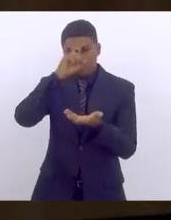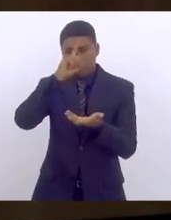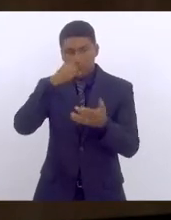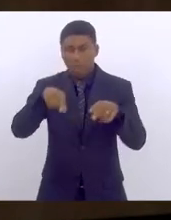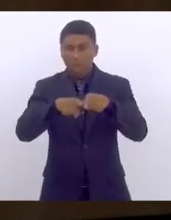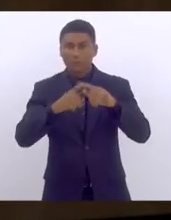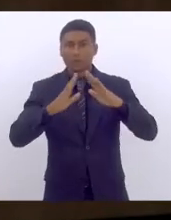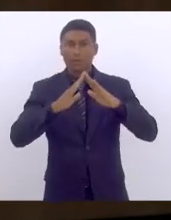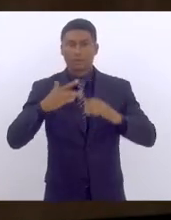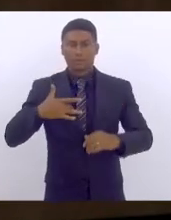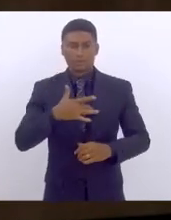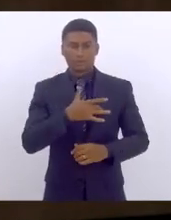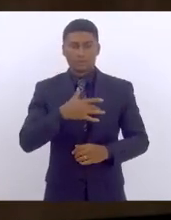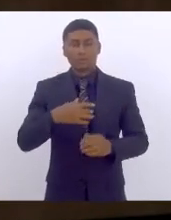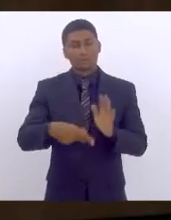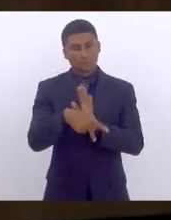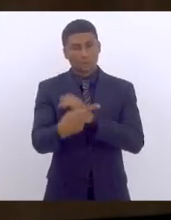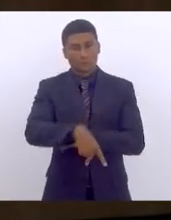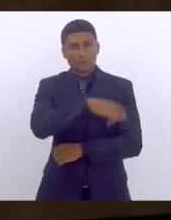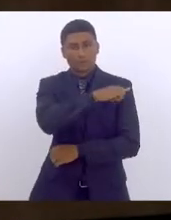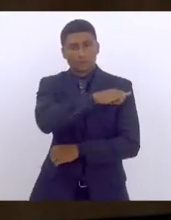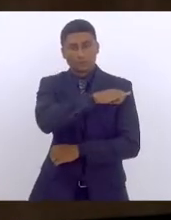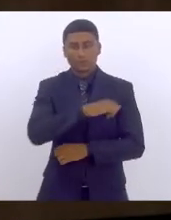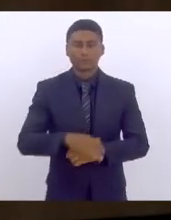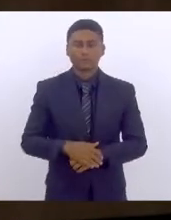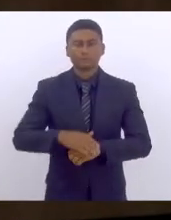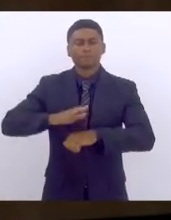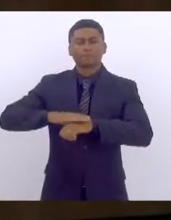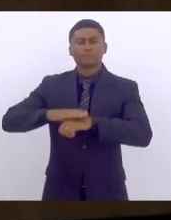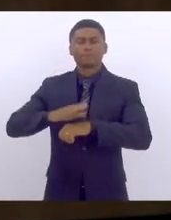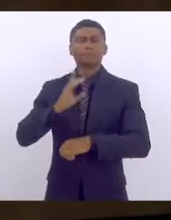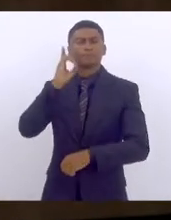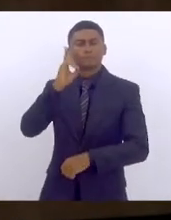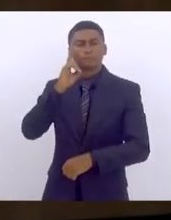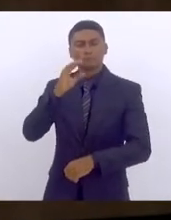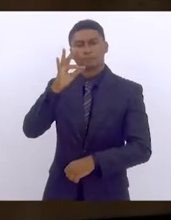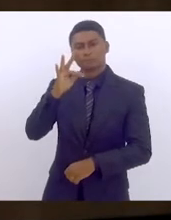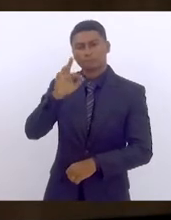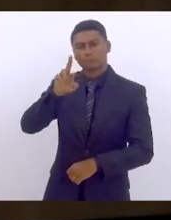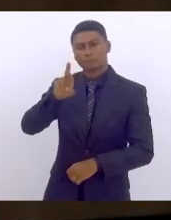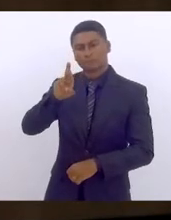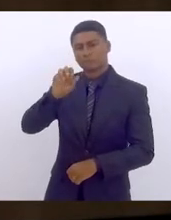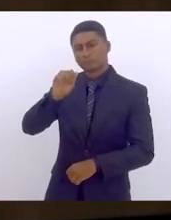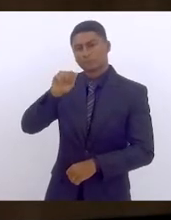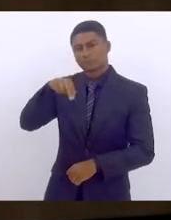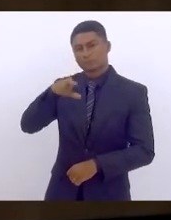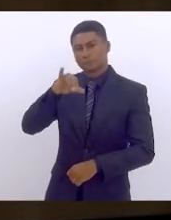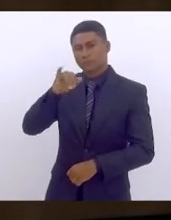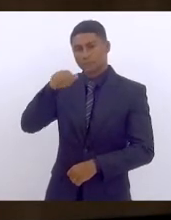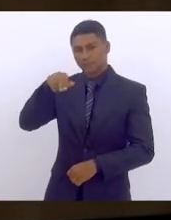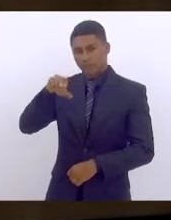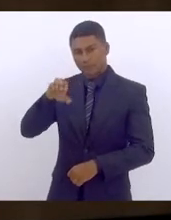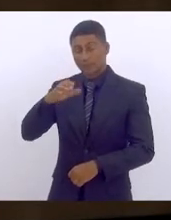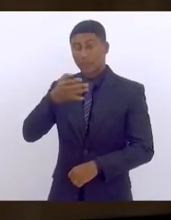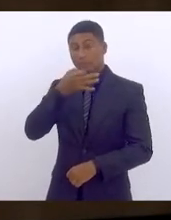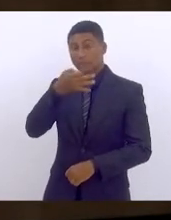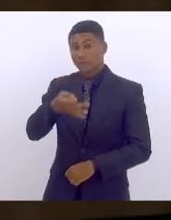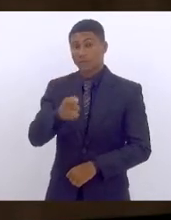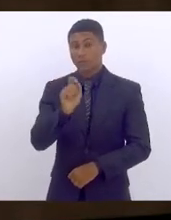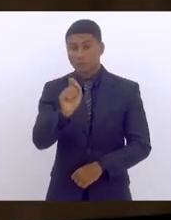no âmbito do Estado do Rio de Janeiro. Autora, deputada Franciane Mota. Meu parecer é